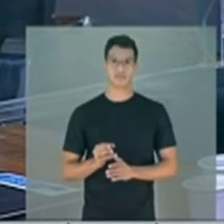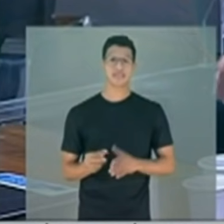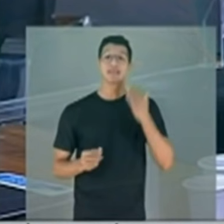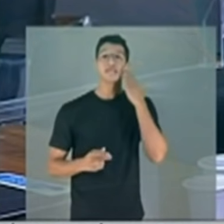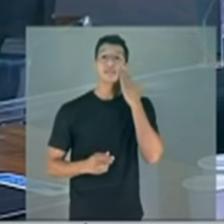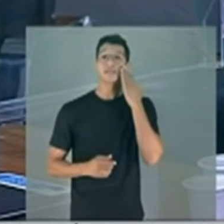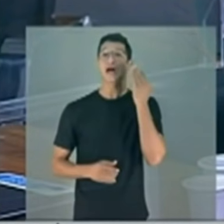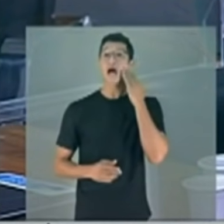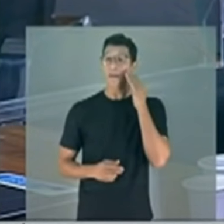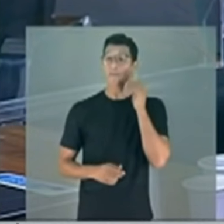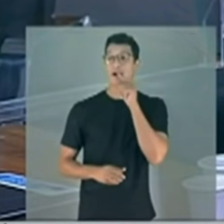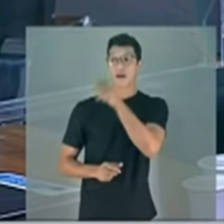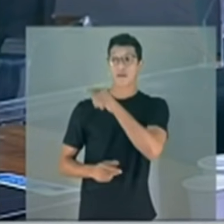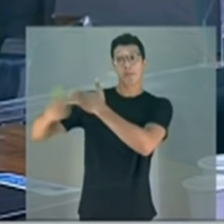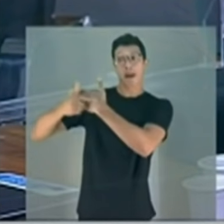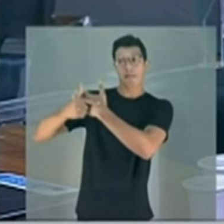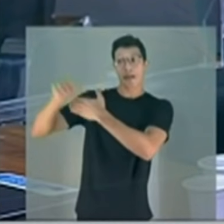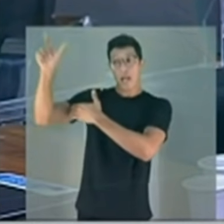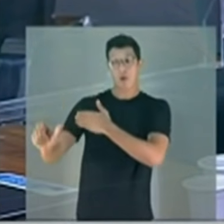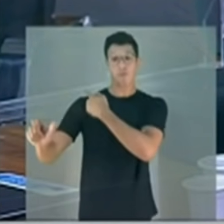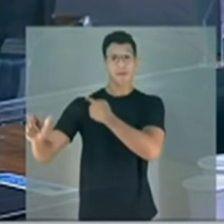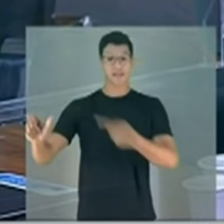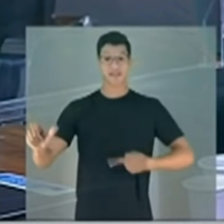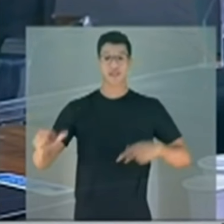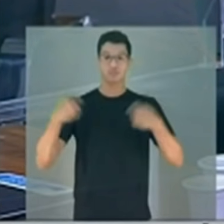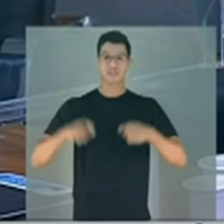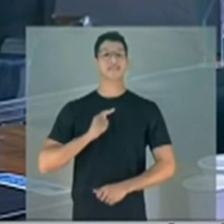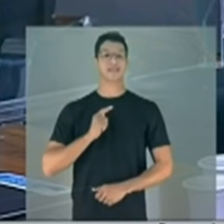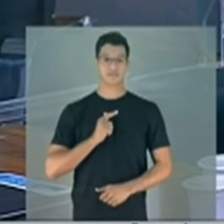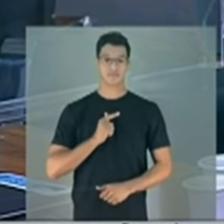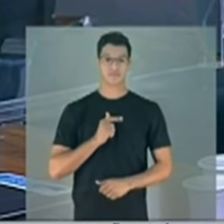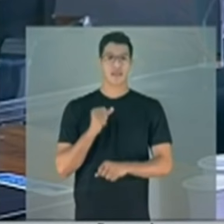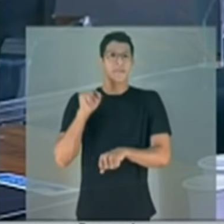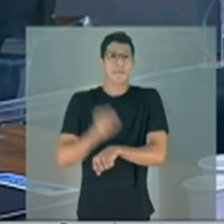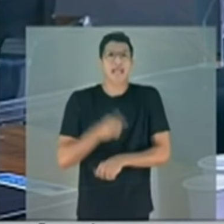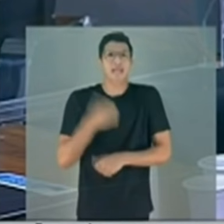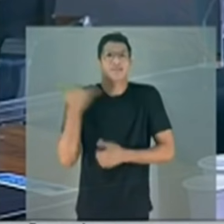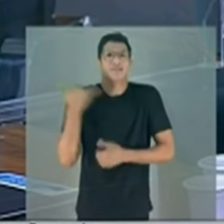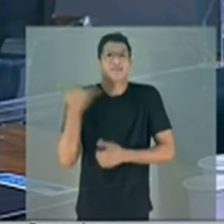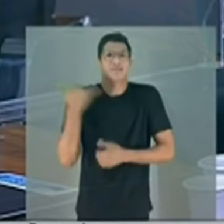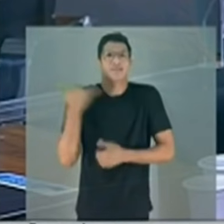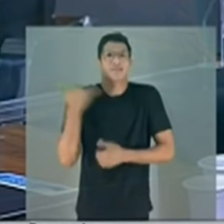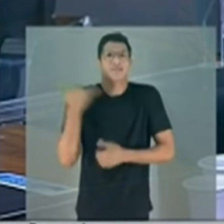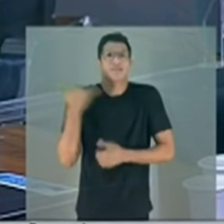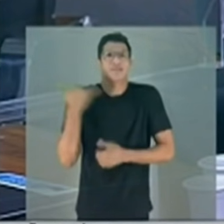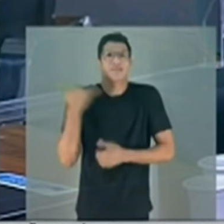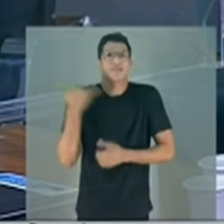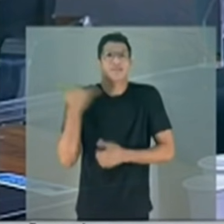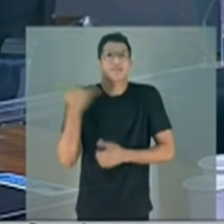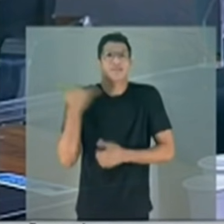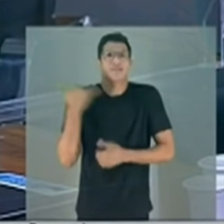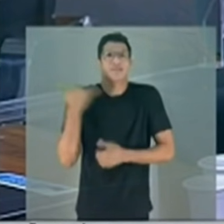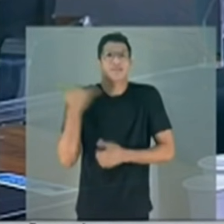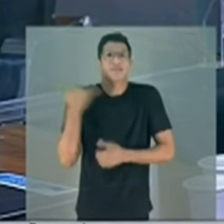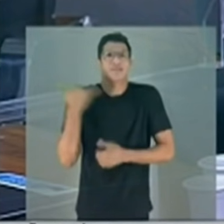saiba o papel que o presidente da República tem que ter, pare de molecagem. Qual é o papel